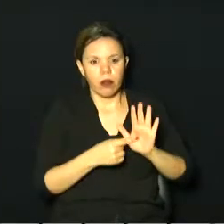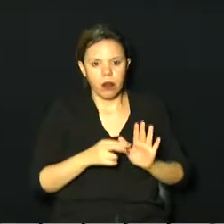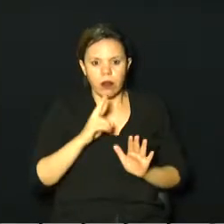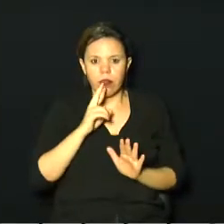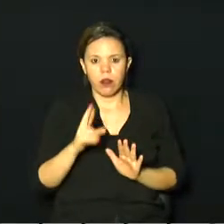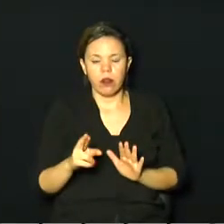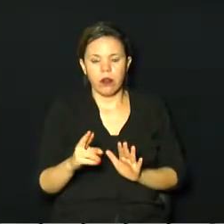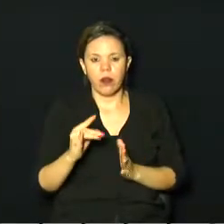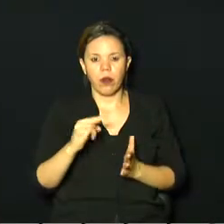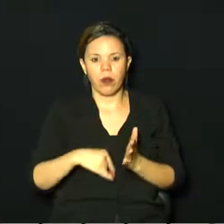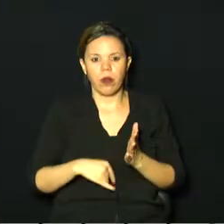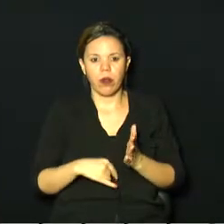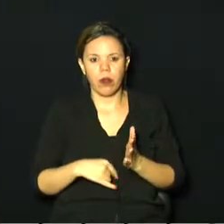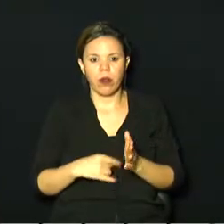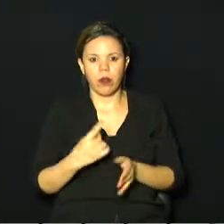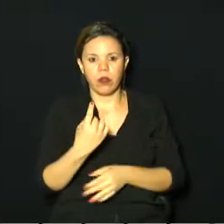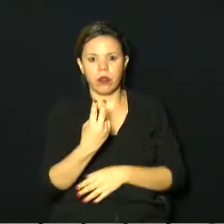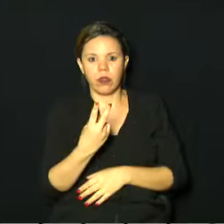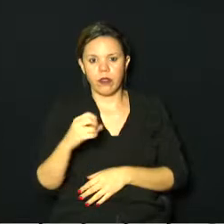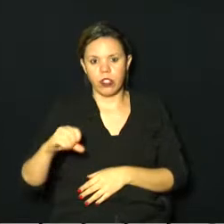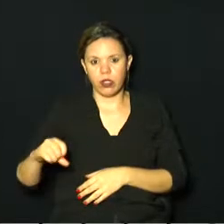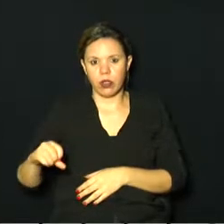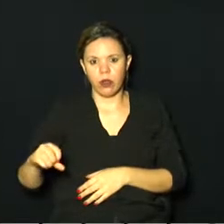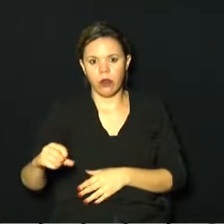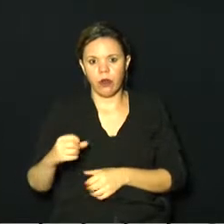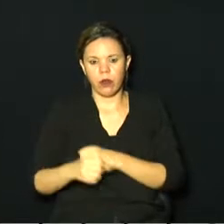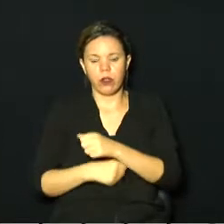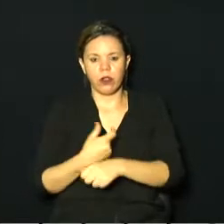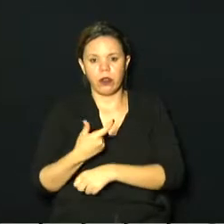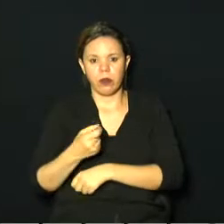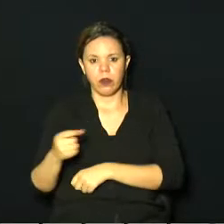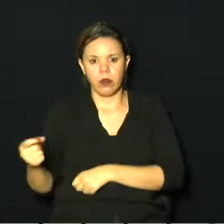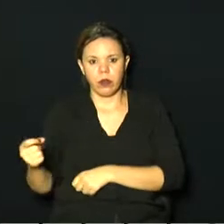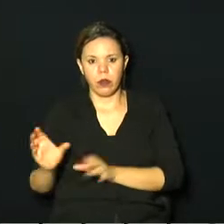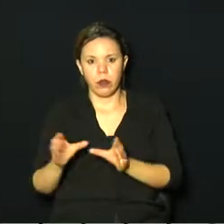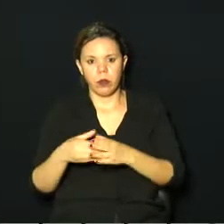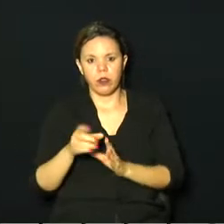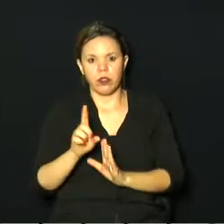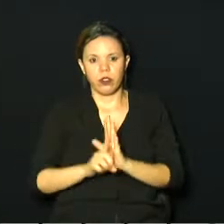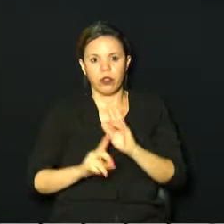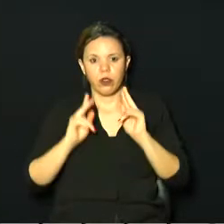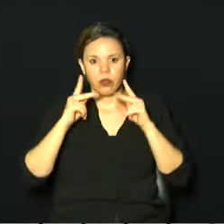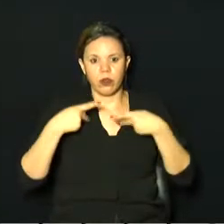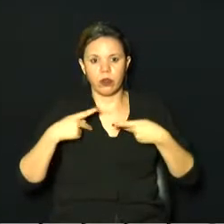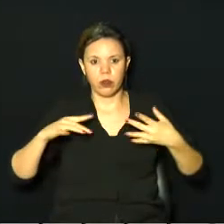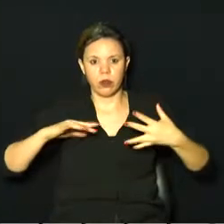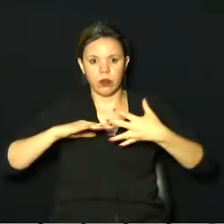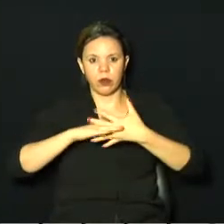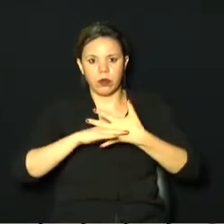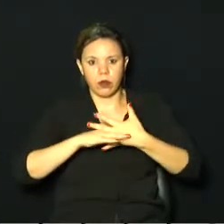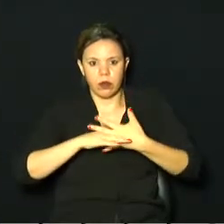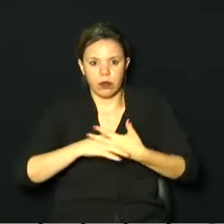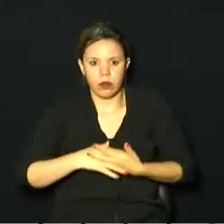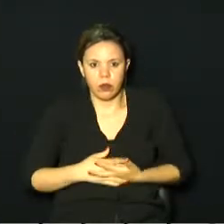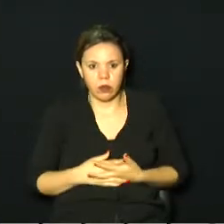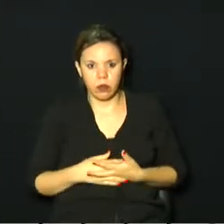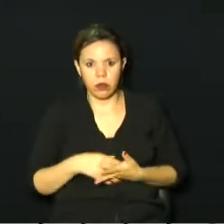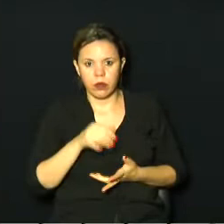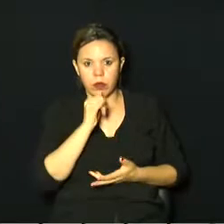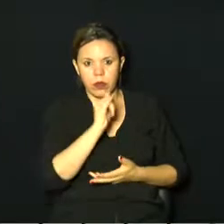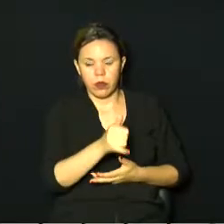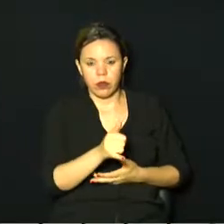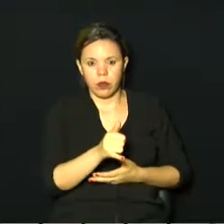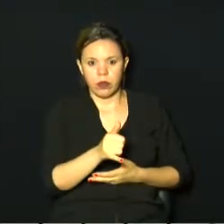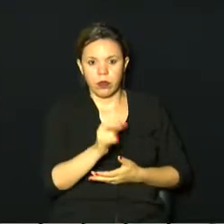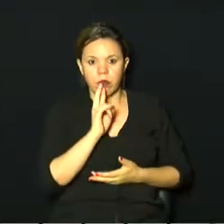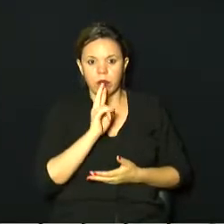ao ofício 129 de 2020 da Comissão de Direitos Humanos e Cidadania. ela está dizendo que mandou